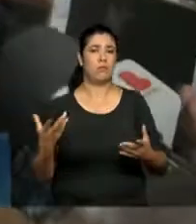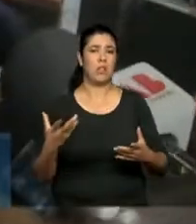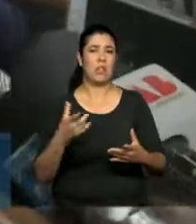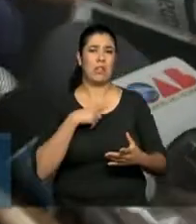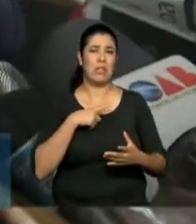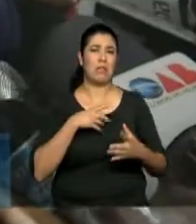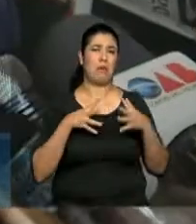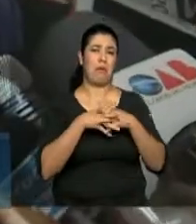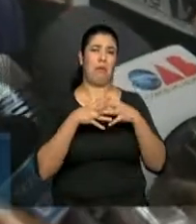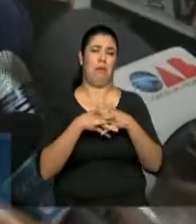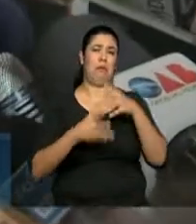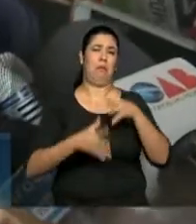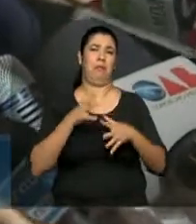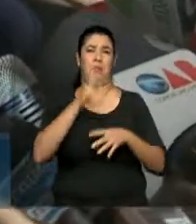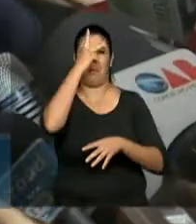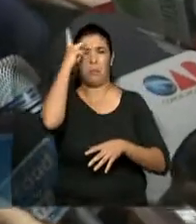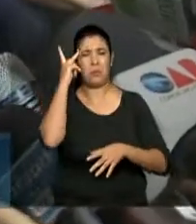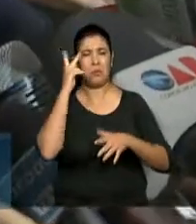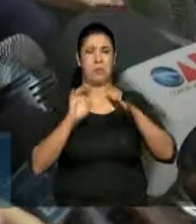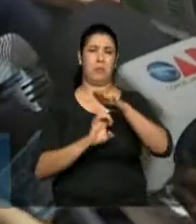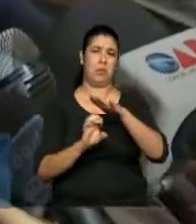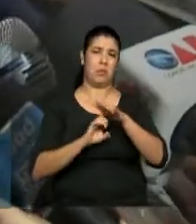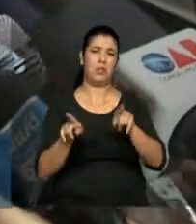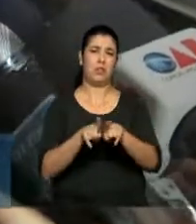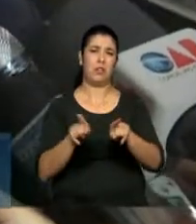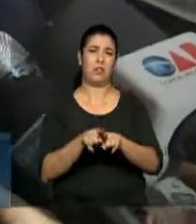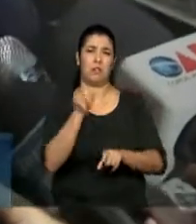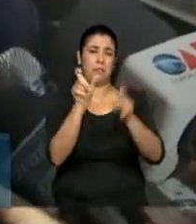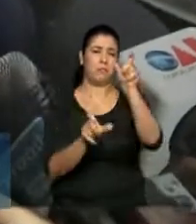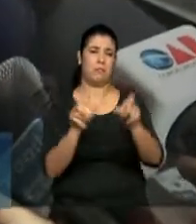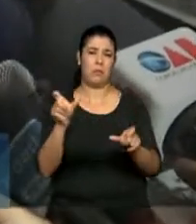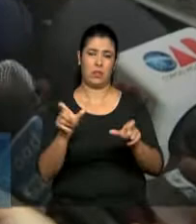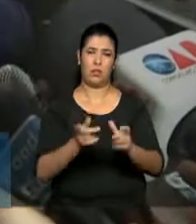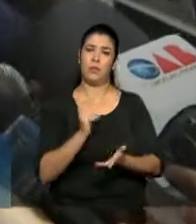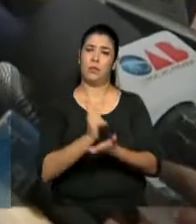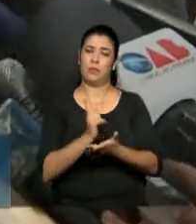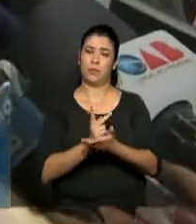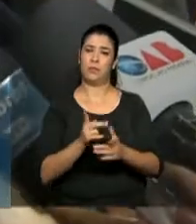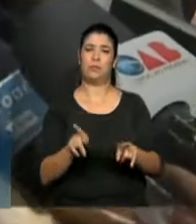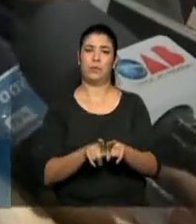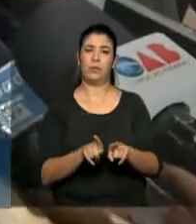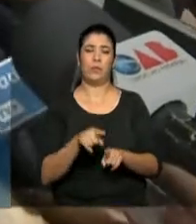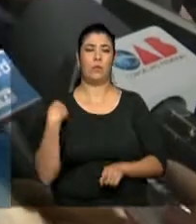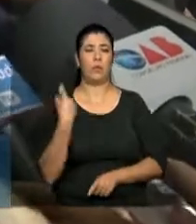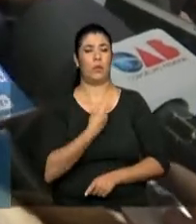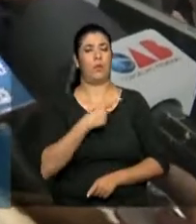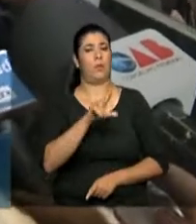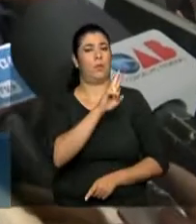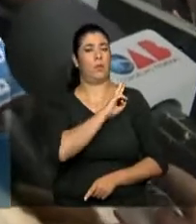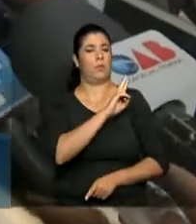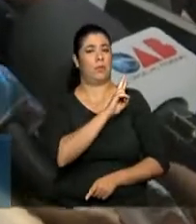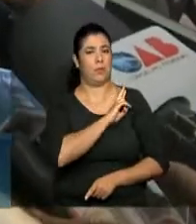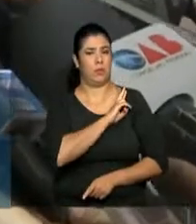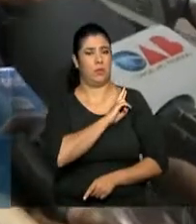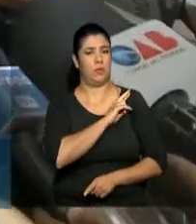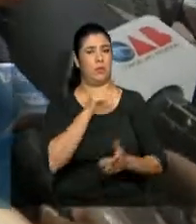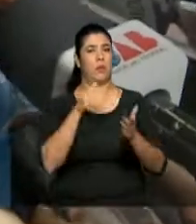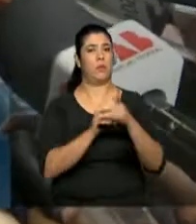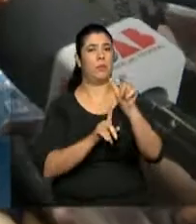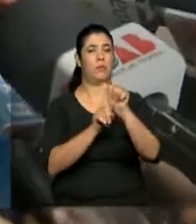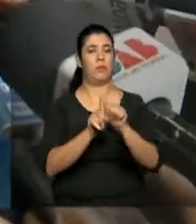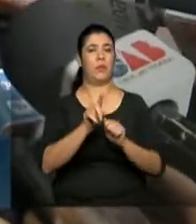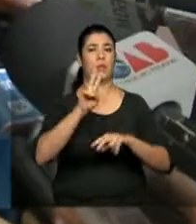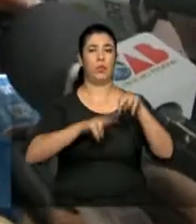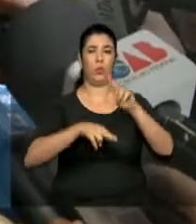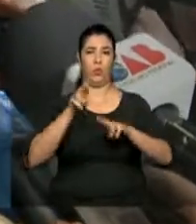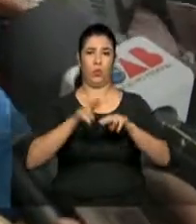obstáculos para a pessoa, para o empresário e para o indivíduo. Ao mesmo tempo, nós nos comprometemos até junho